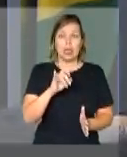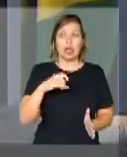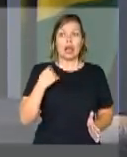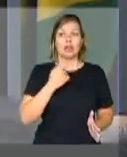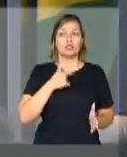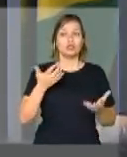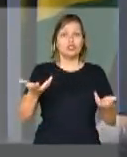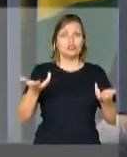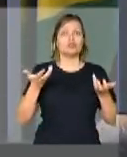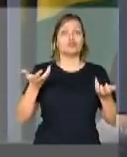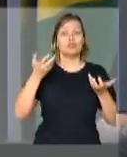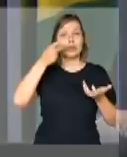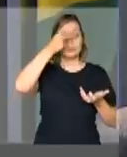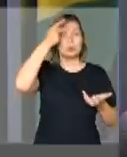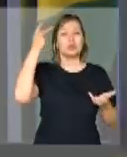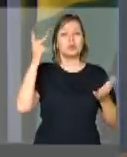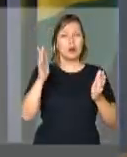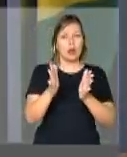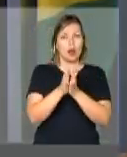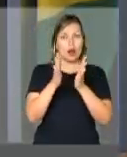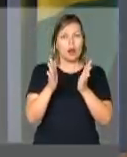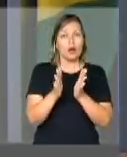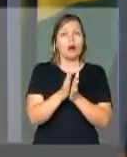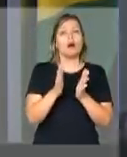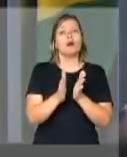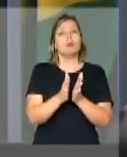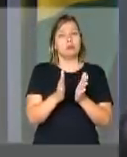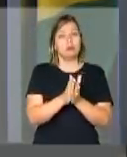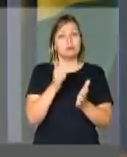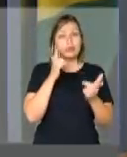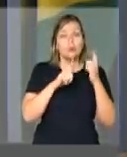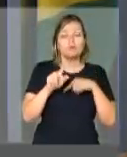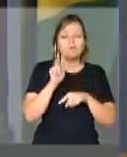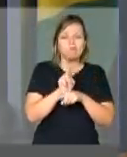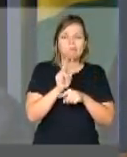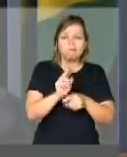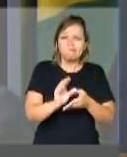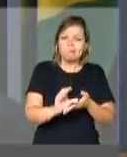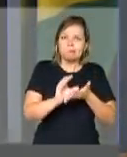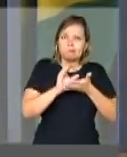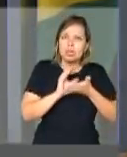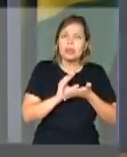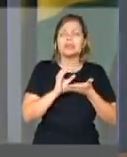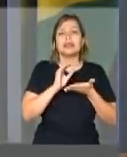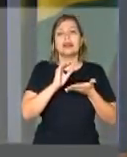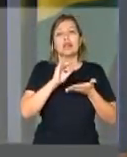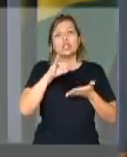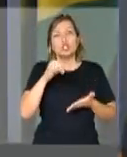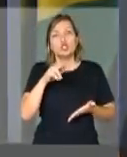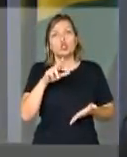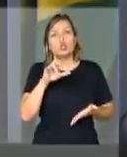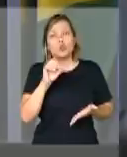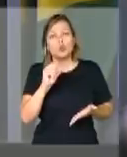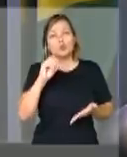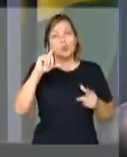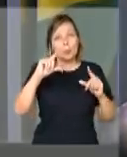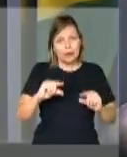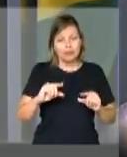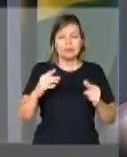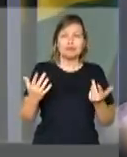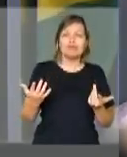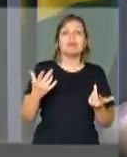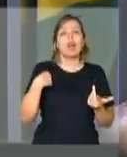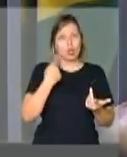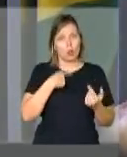acesso a crédito barato, a juros baixos, a gente precisa, entre outras coisas, do cadastro positivo. E